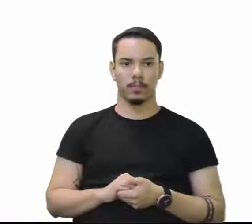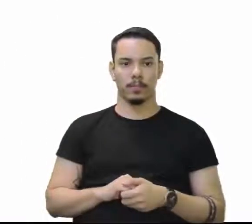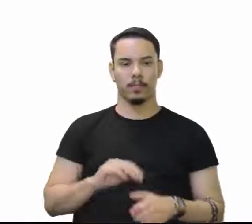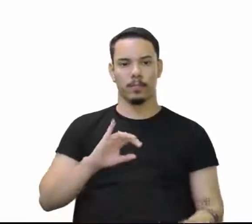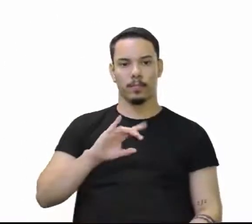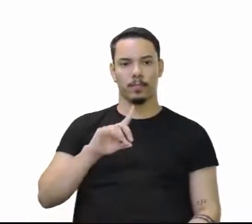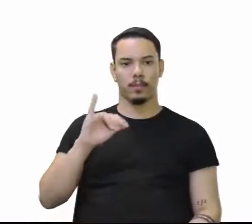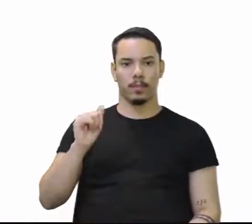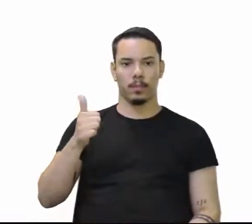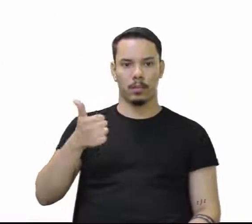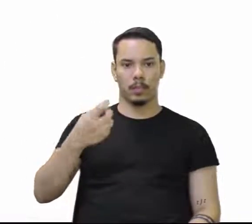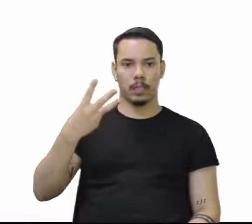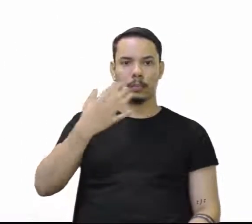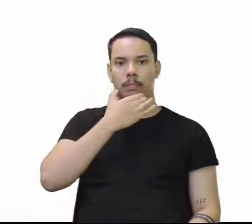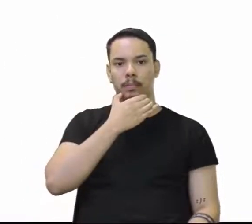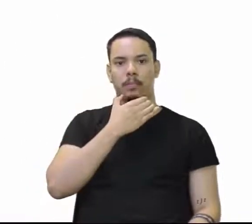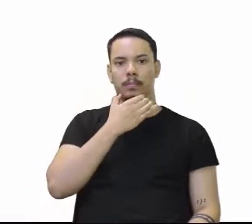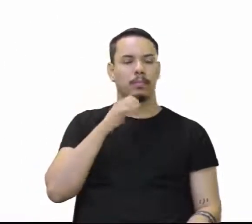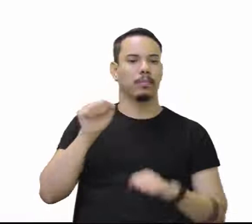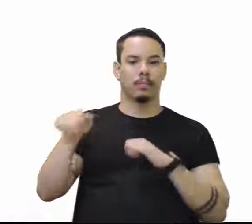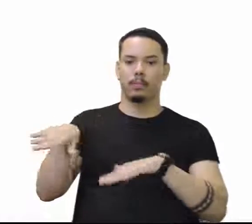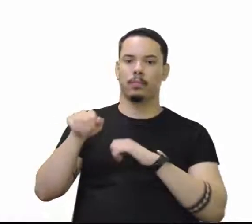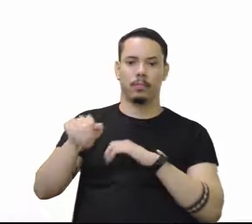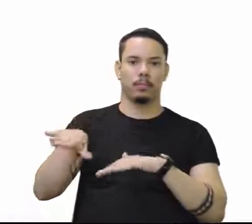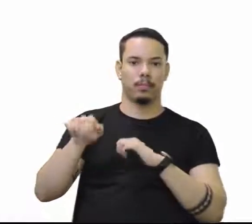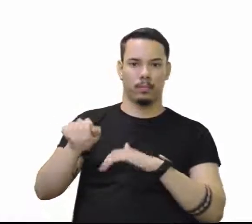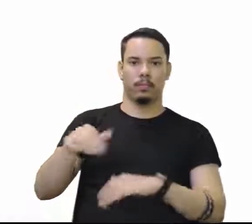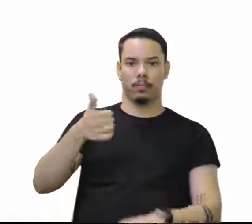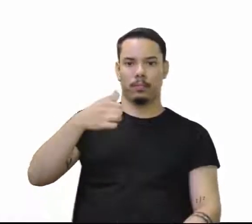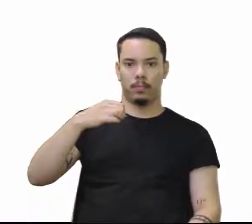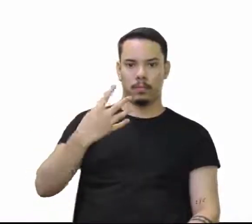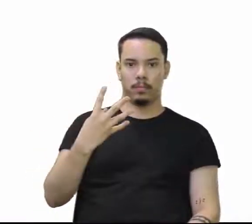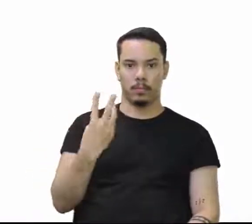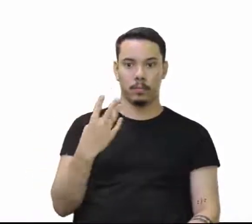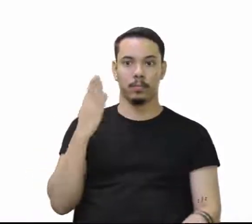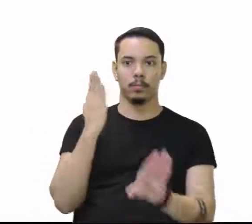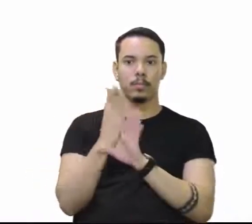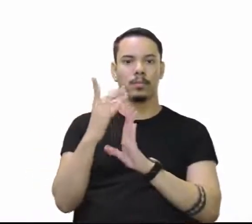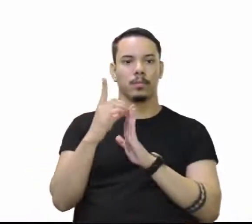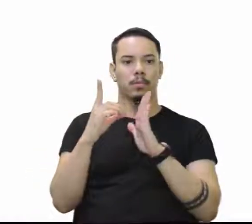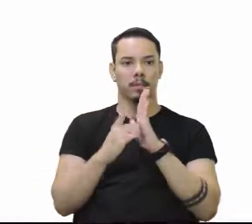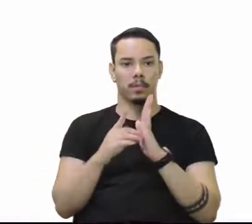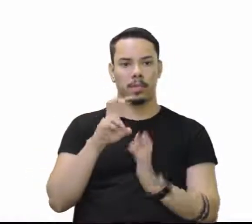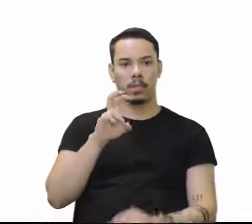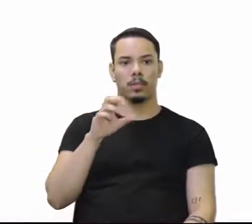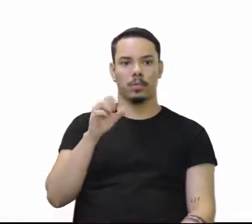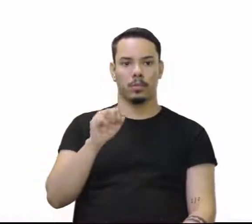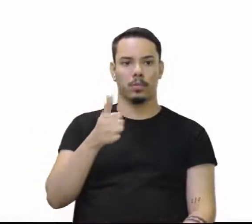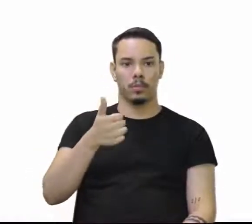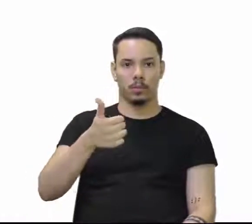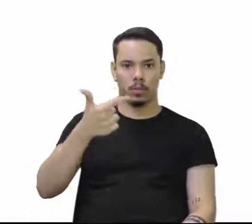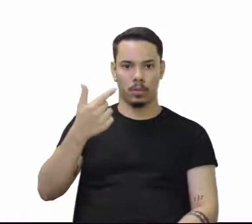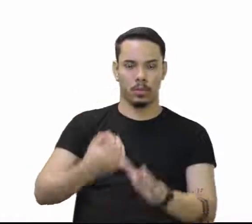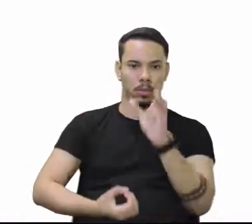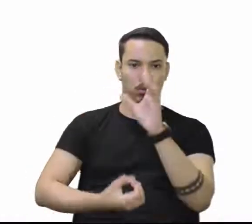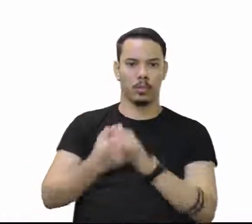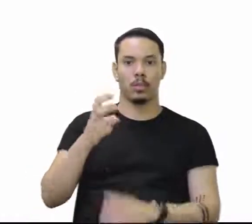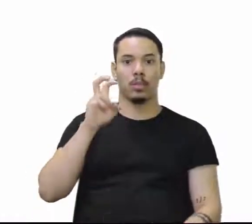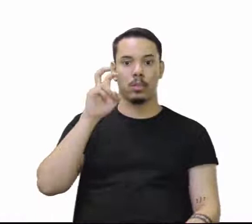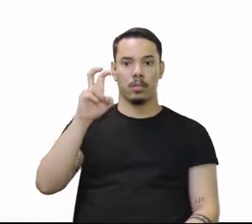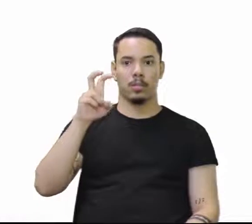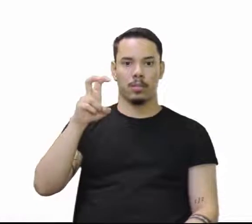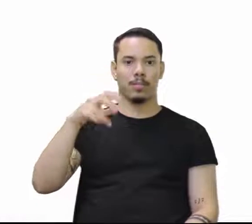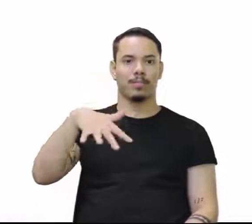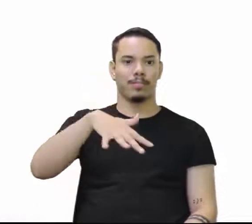No dia 13 de setembro de 1943, através do decreto 5.812, é criados 5 territórios.